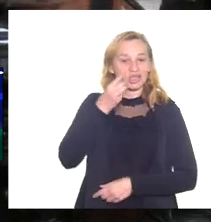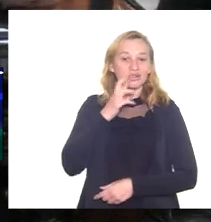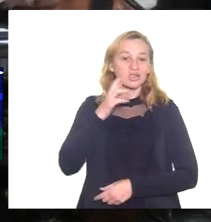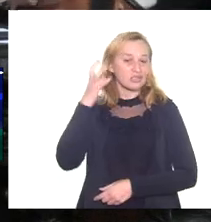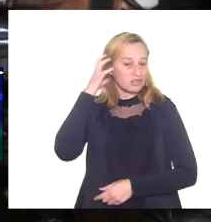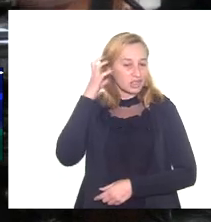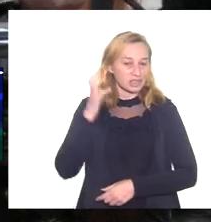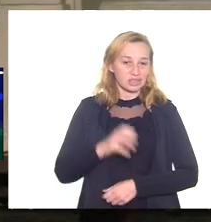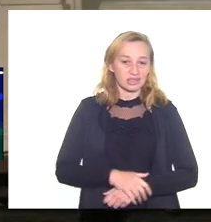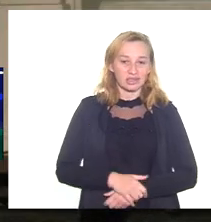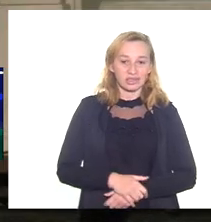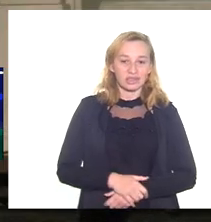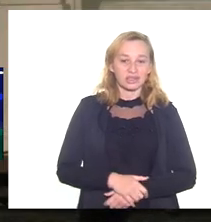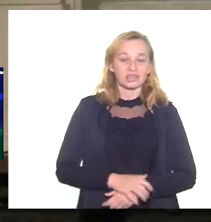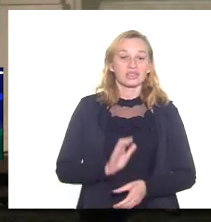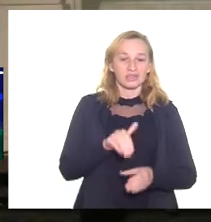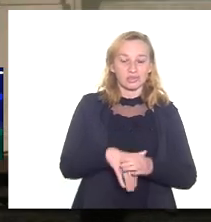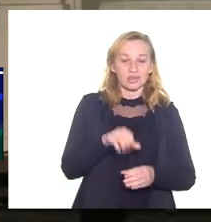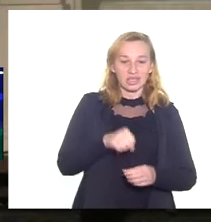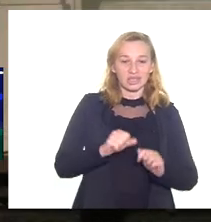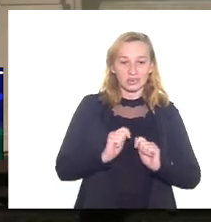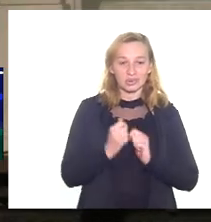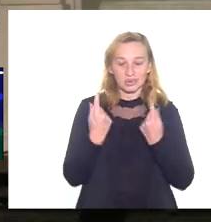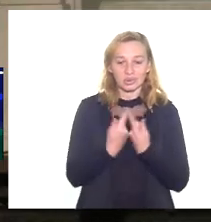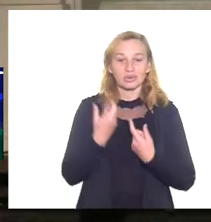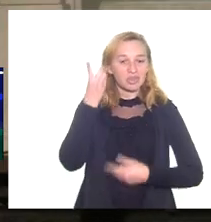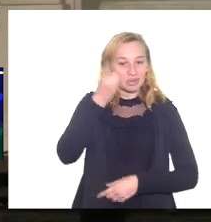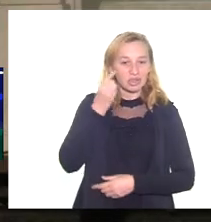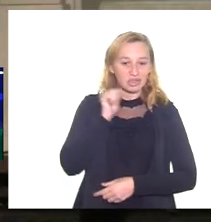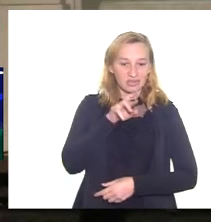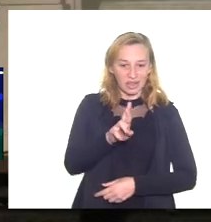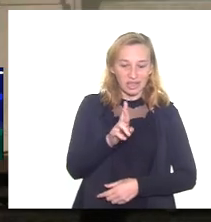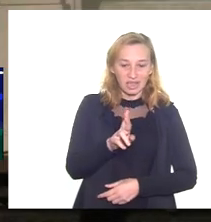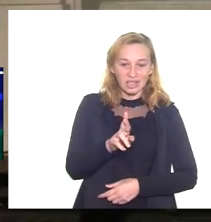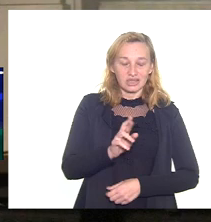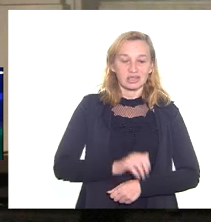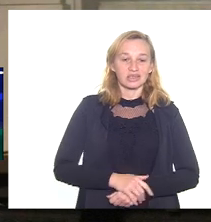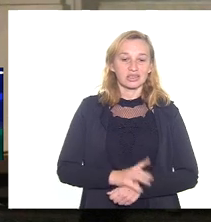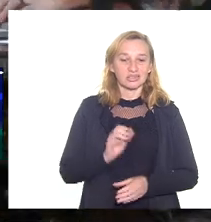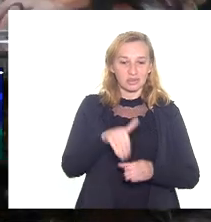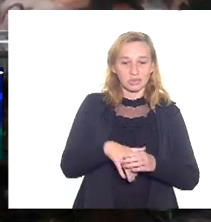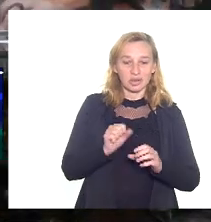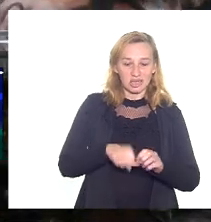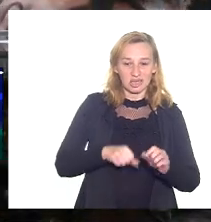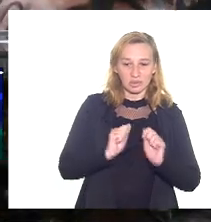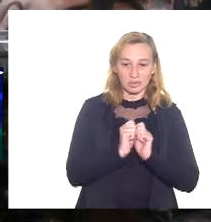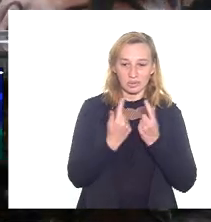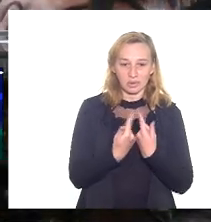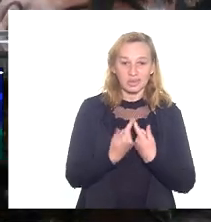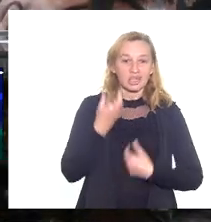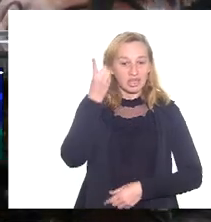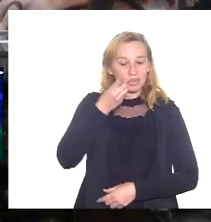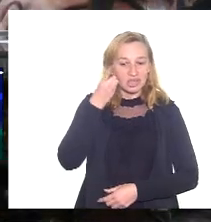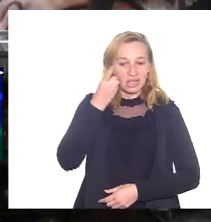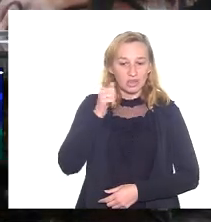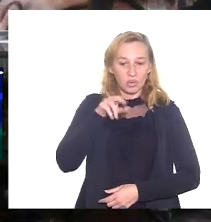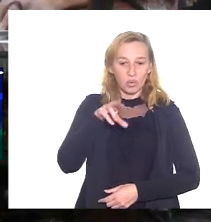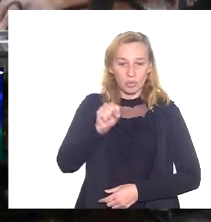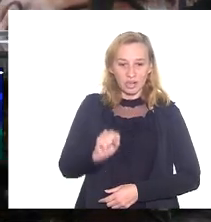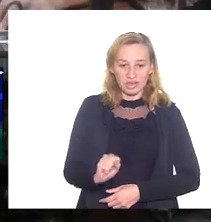Félix. Votou sim no grupo. Deputado Rosenberg Reis. Votou sim no grupo. Deputado Rubens